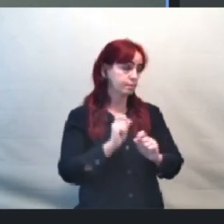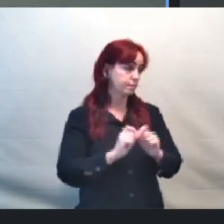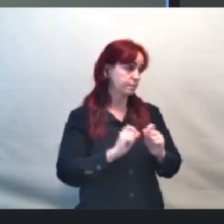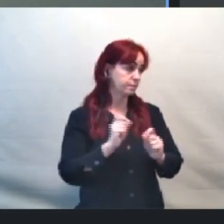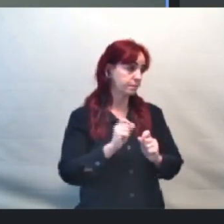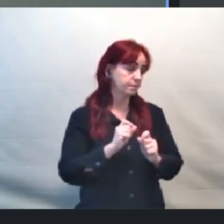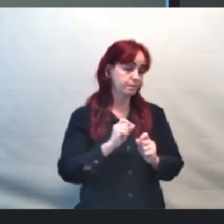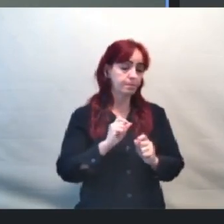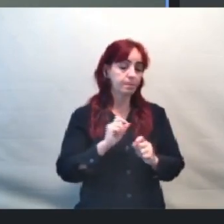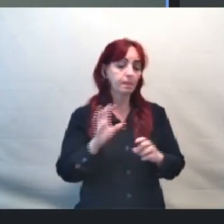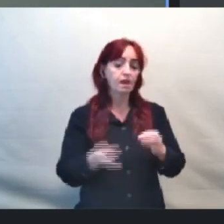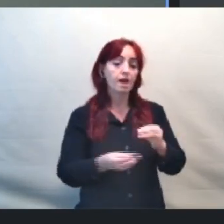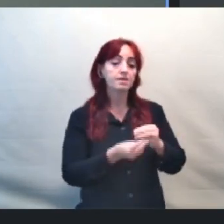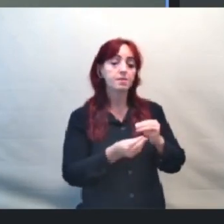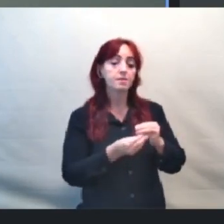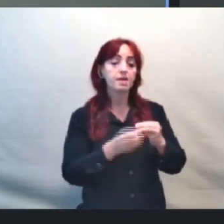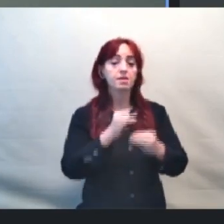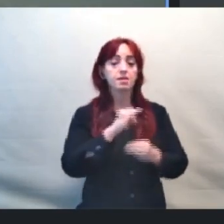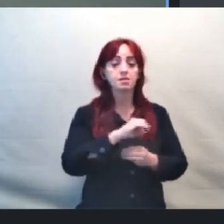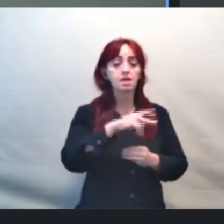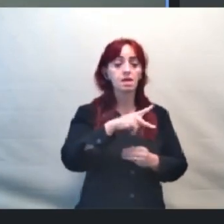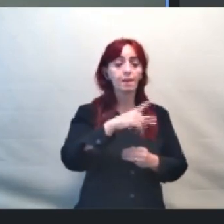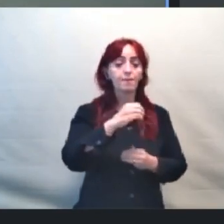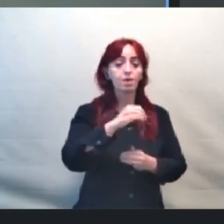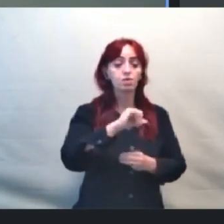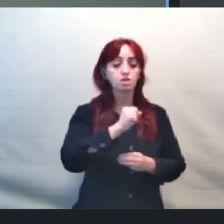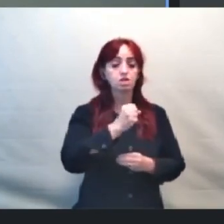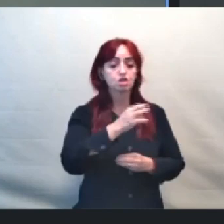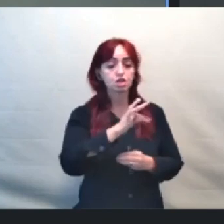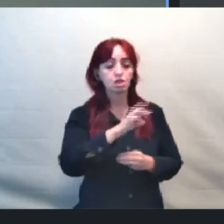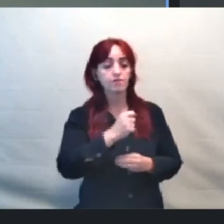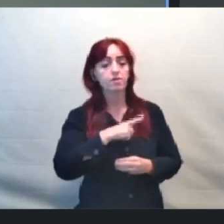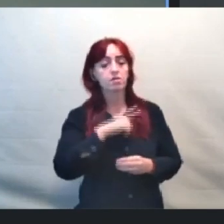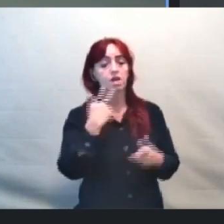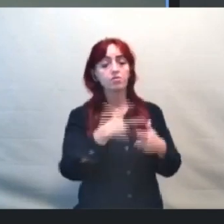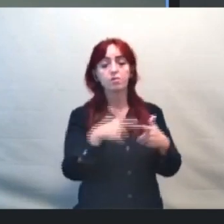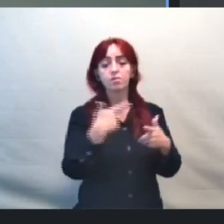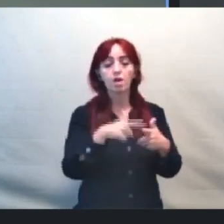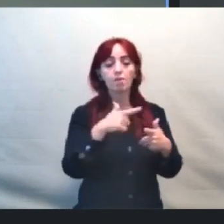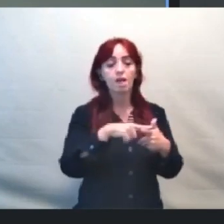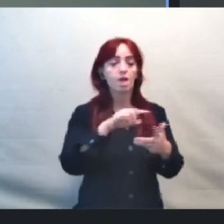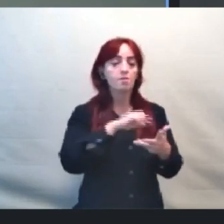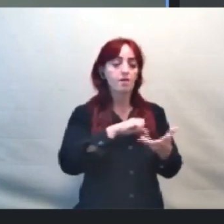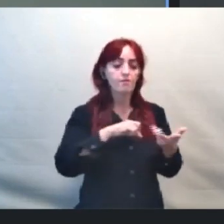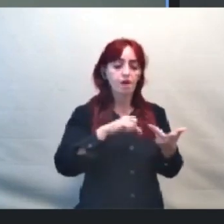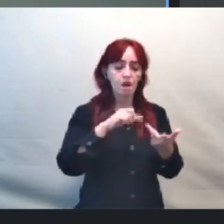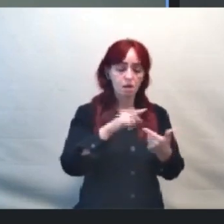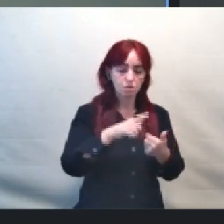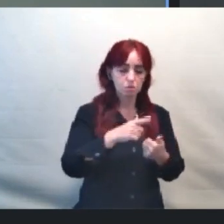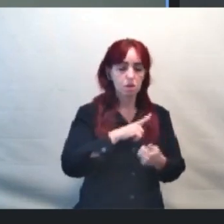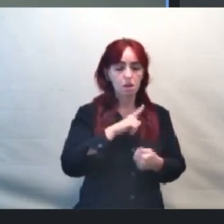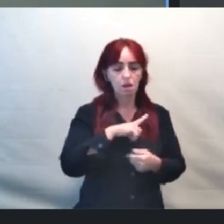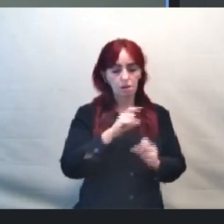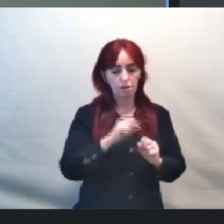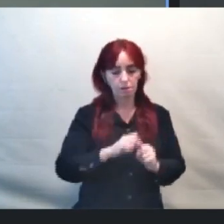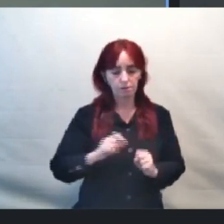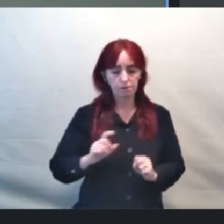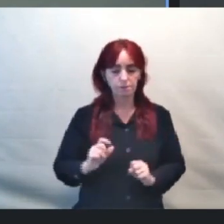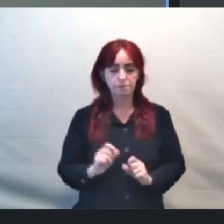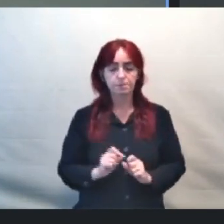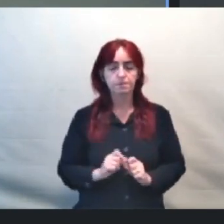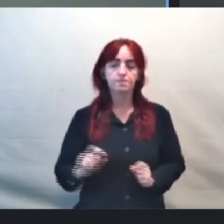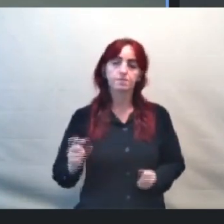emendas impositivas, nós tivemos diversos problemas na execução delas, né? Entre